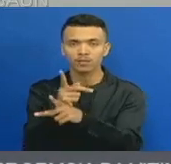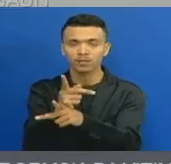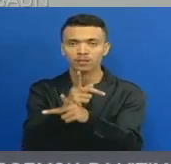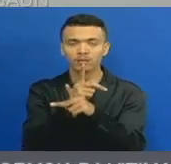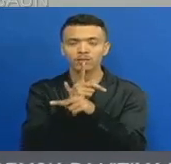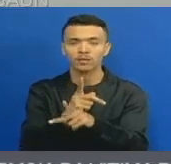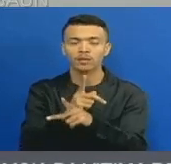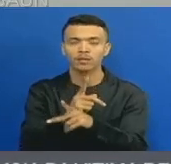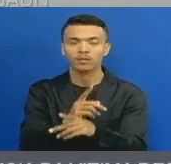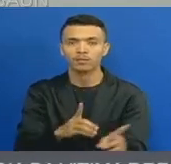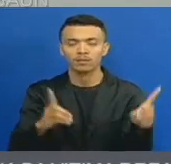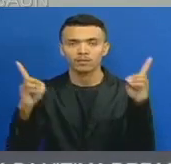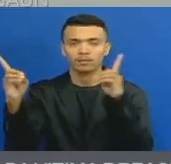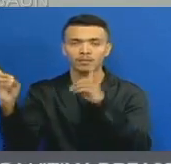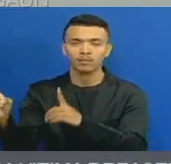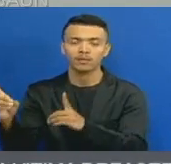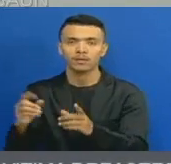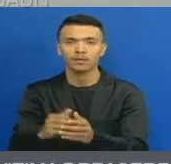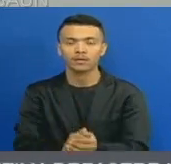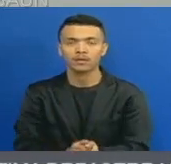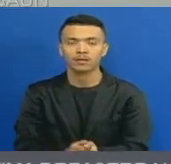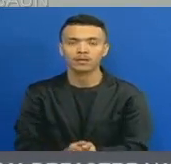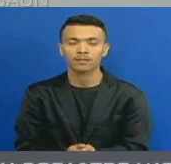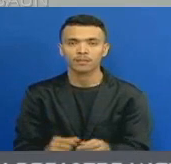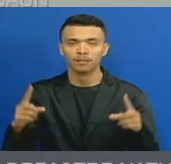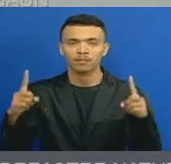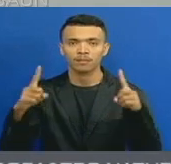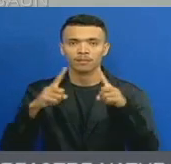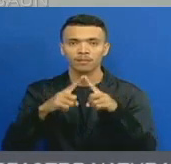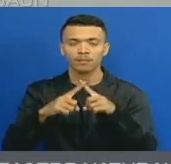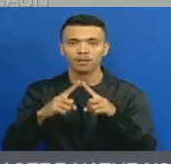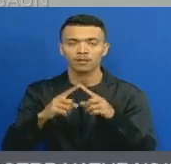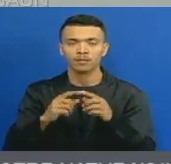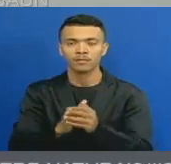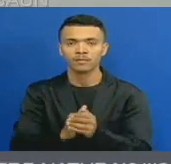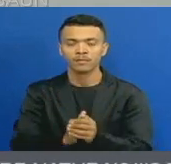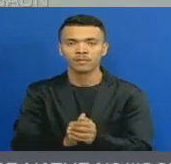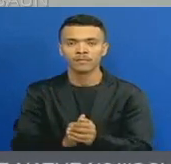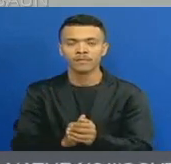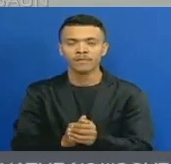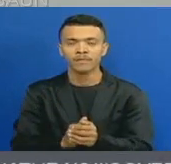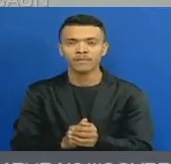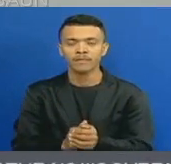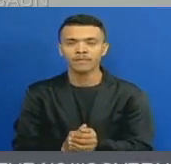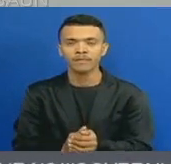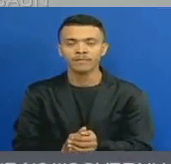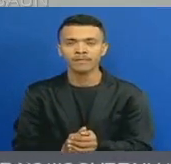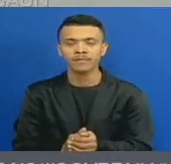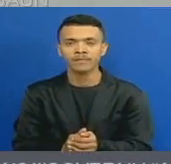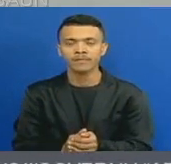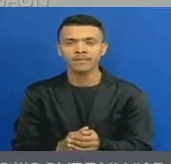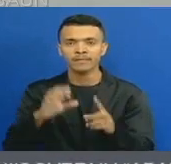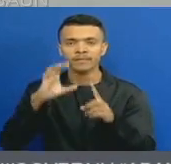a criação, construção, na produção, para comercialização literária, científica,